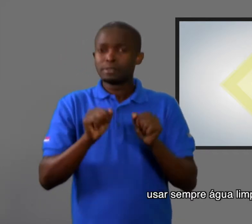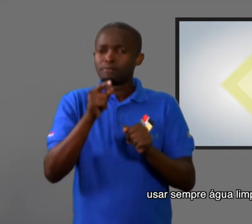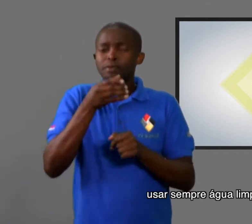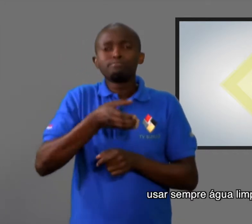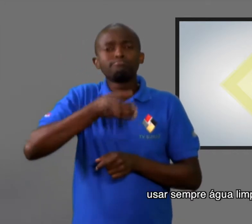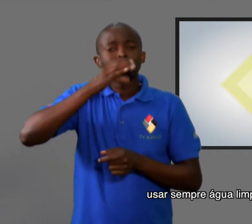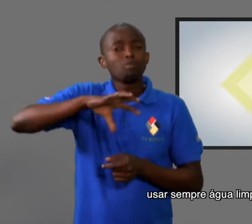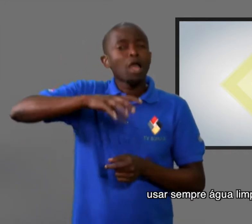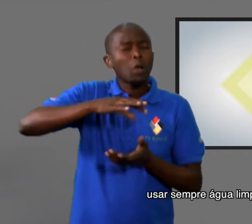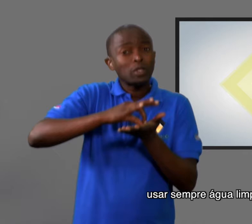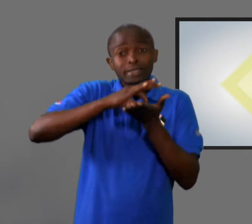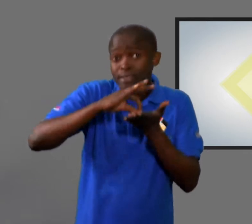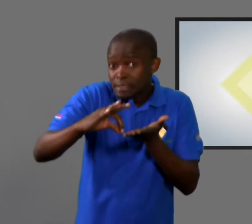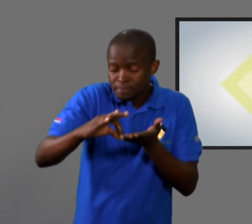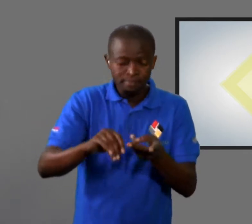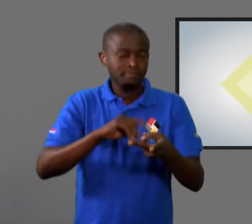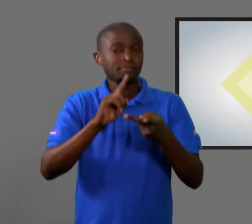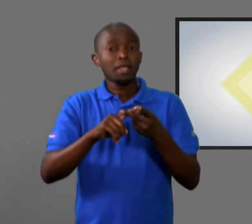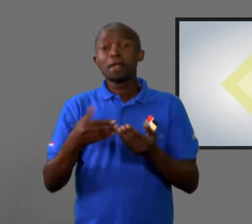usar sempre uma água limpa,